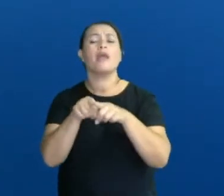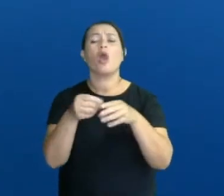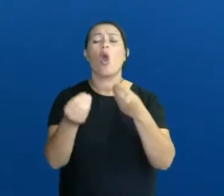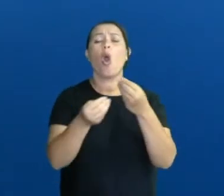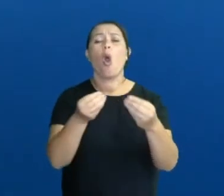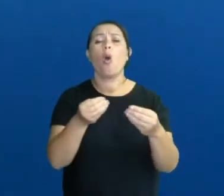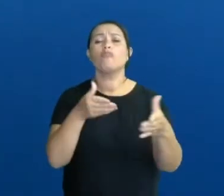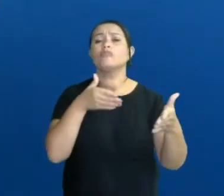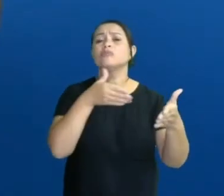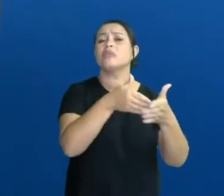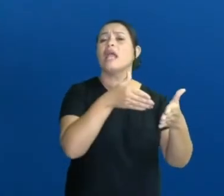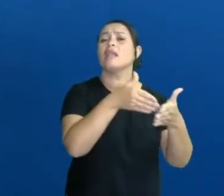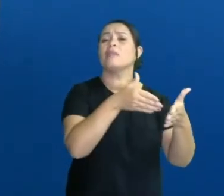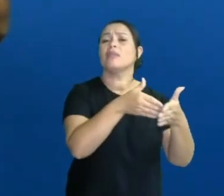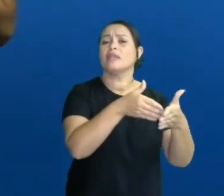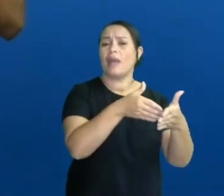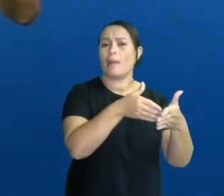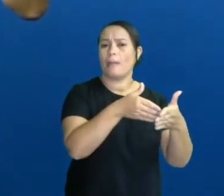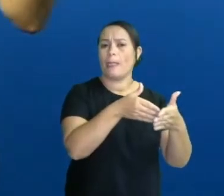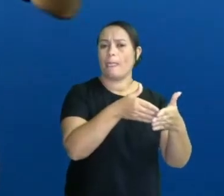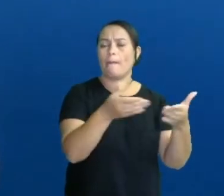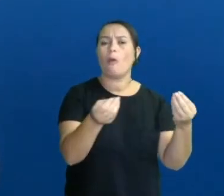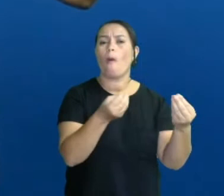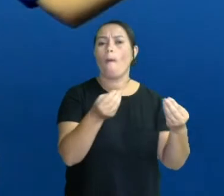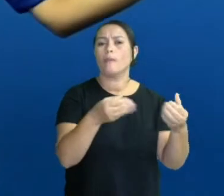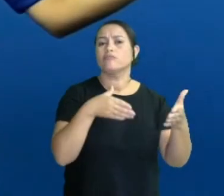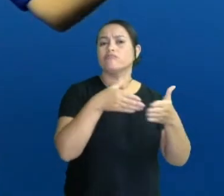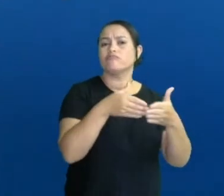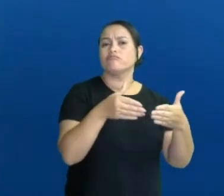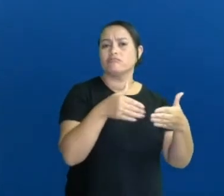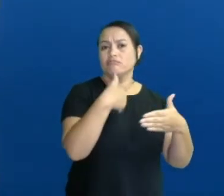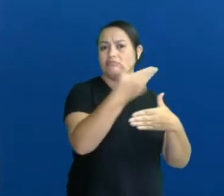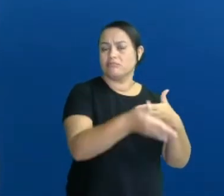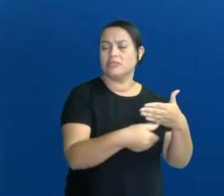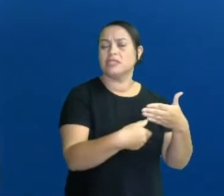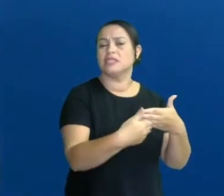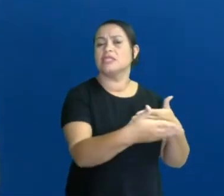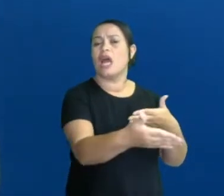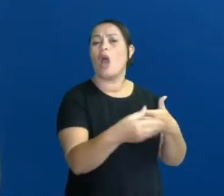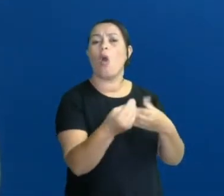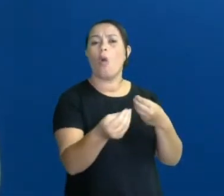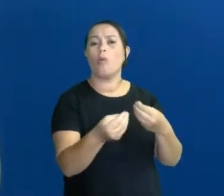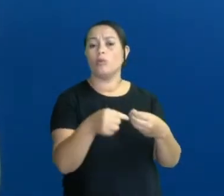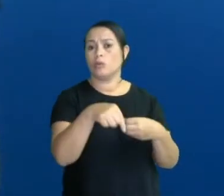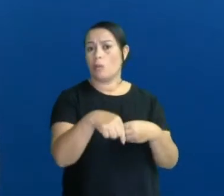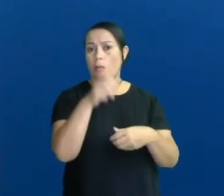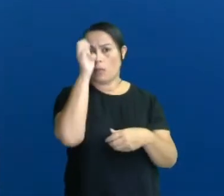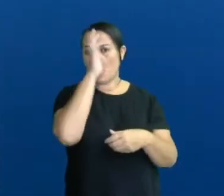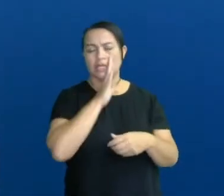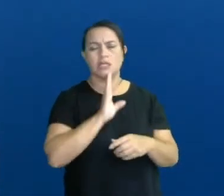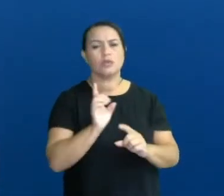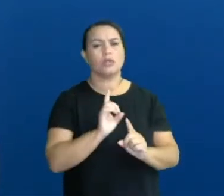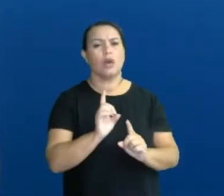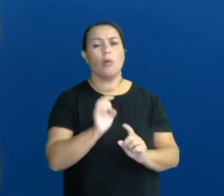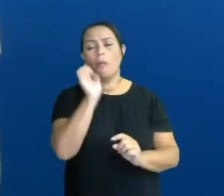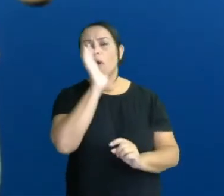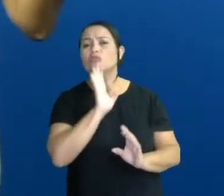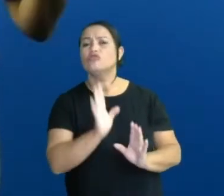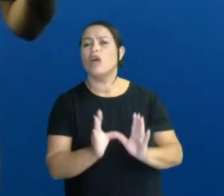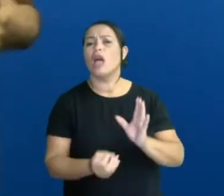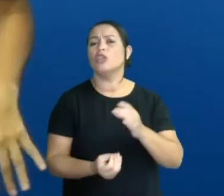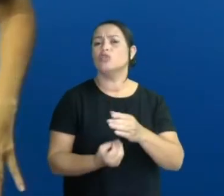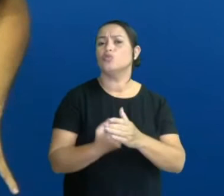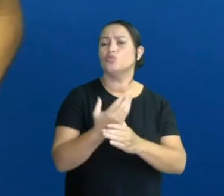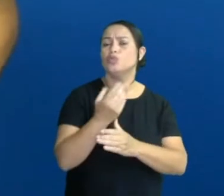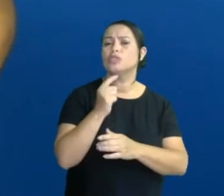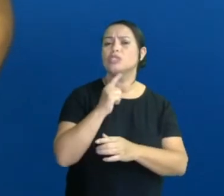delimitar. Nesse momento aqui, não no caso do Brasil, que o Brasil já surge ou